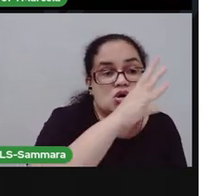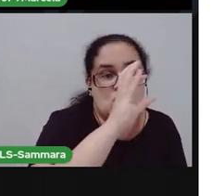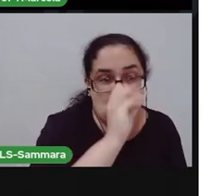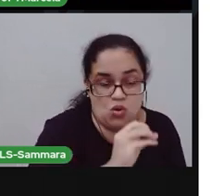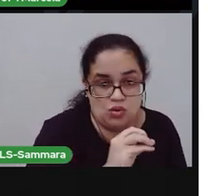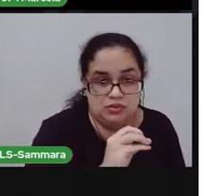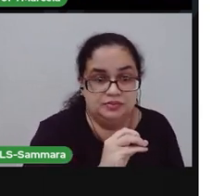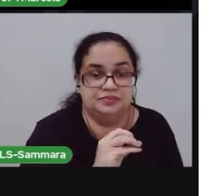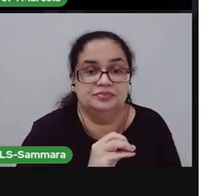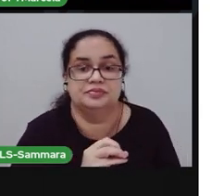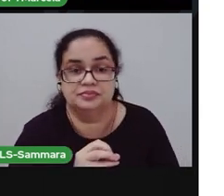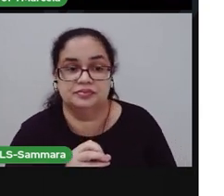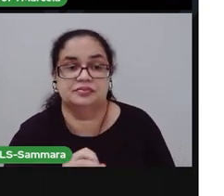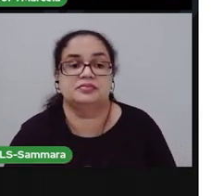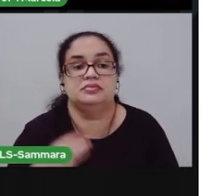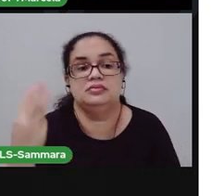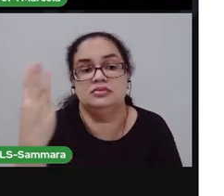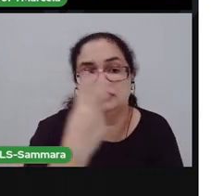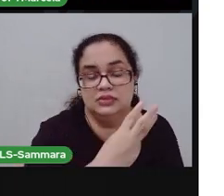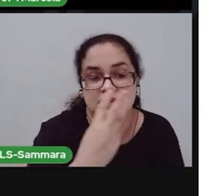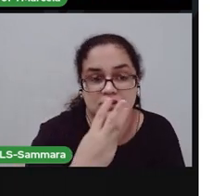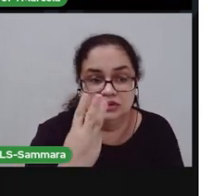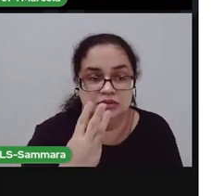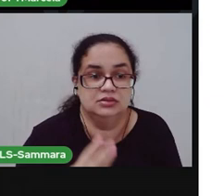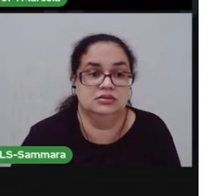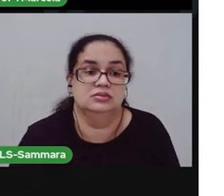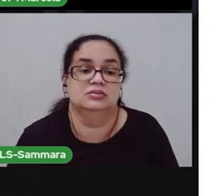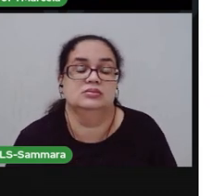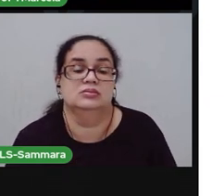Co. Três vezes.